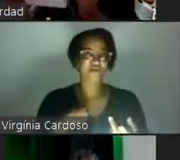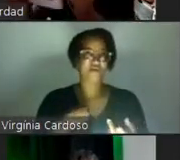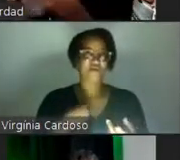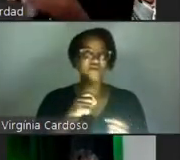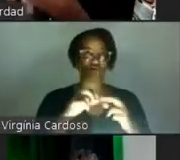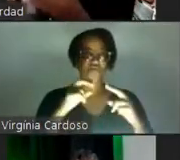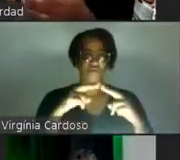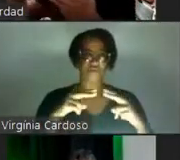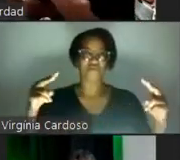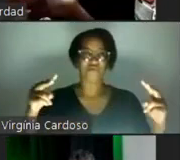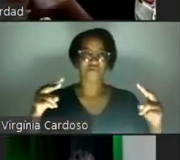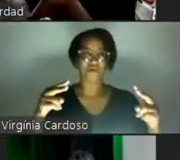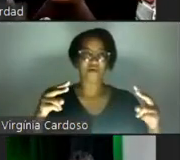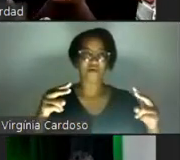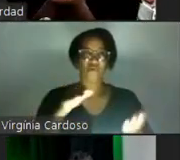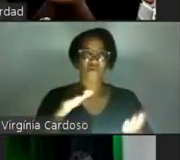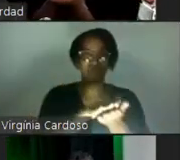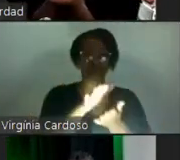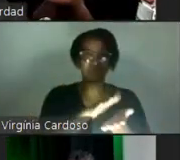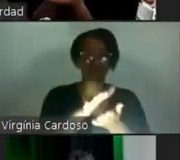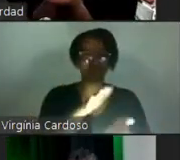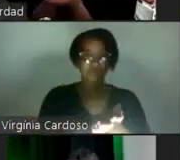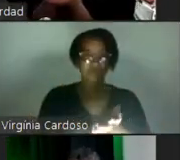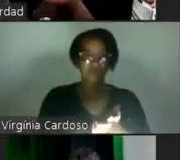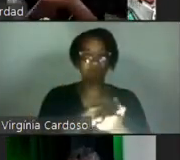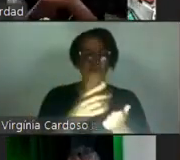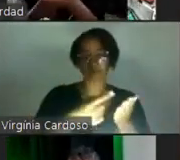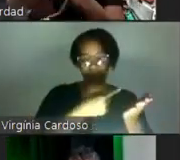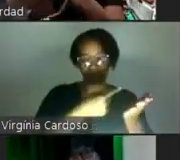Aí foi o que eu fiz, ó. Imprimi e ainda encadernei, ó.